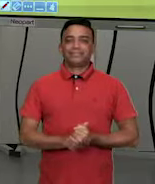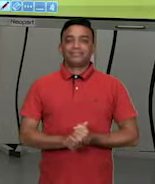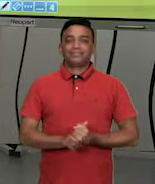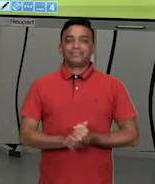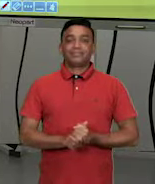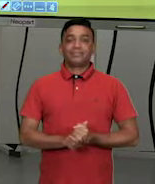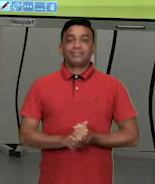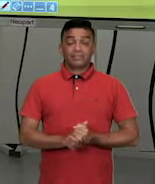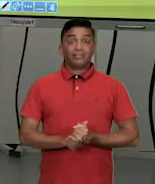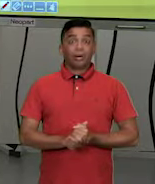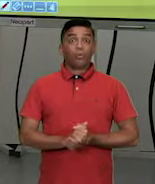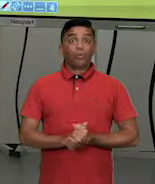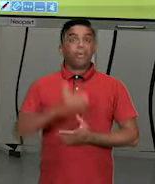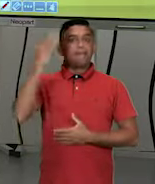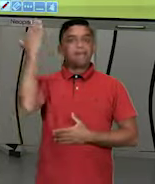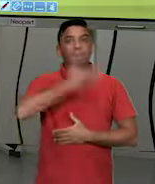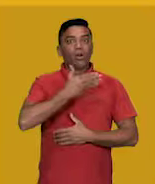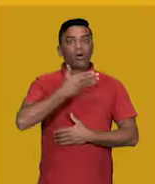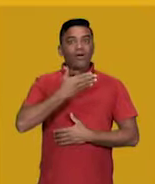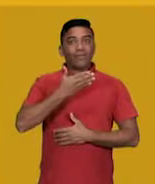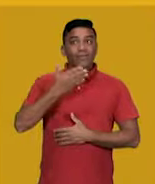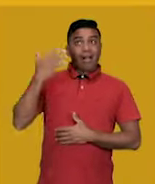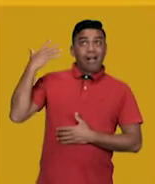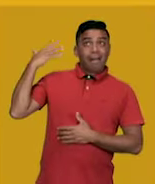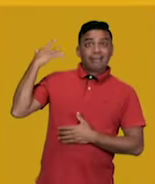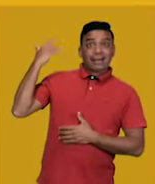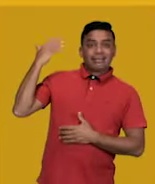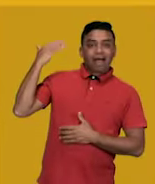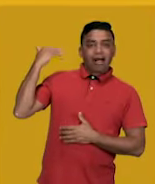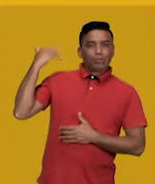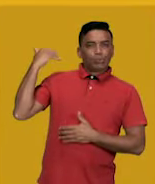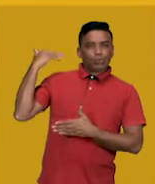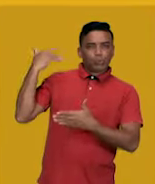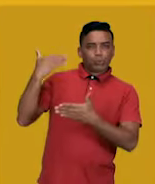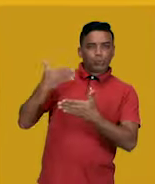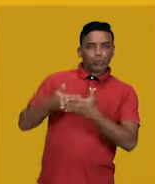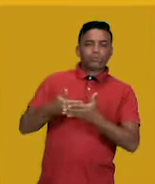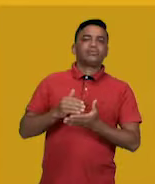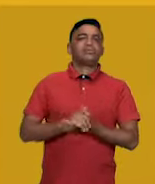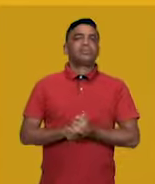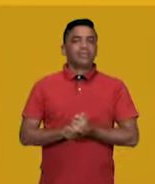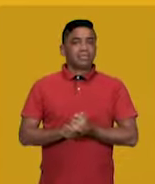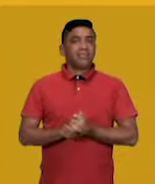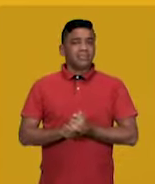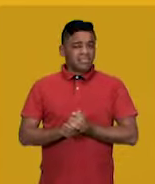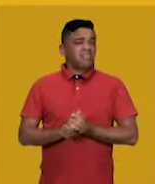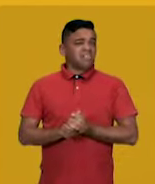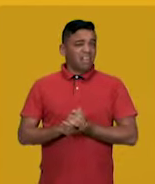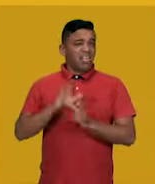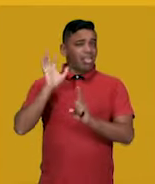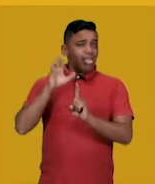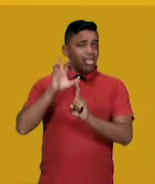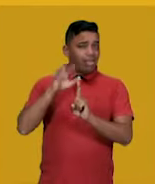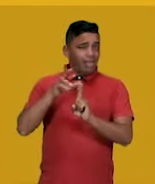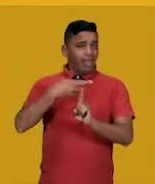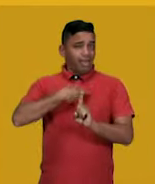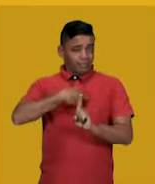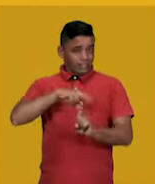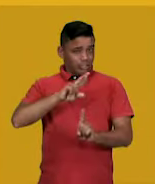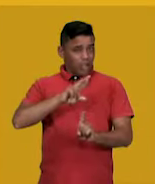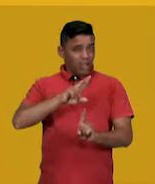Um fato histórico. Vejamos. Tendenciosamente, a religião, principalmente a